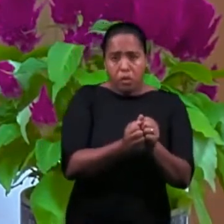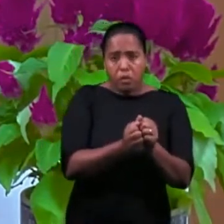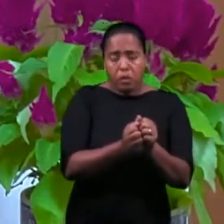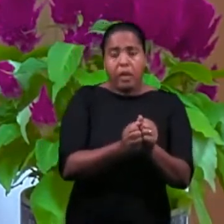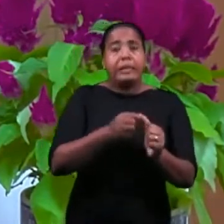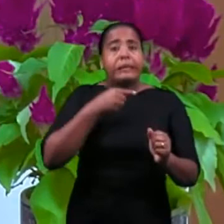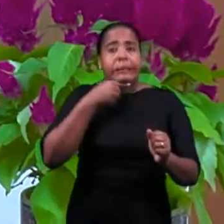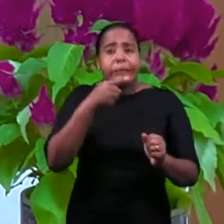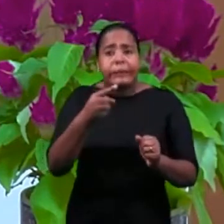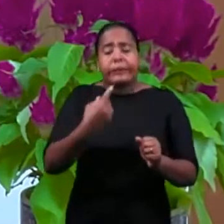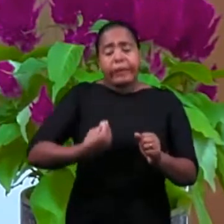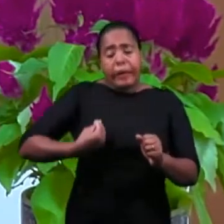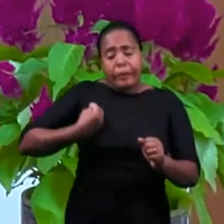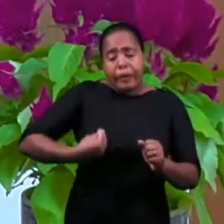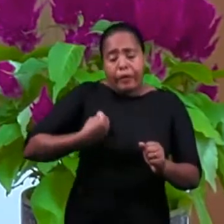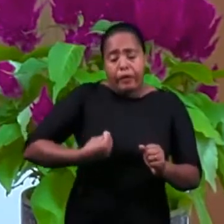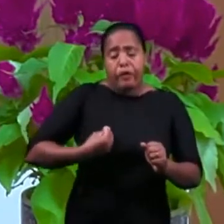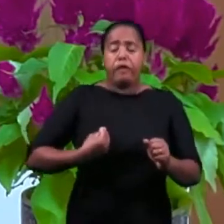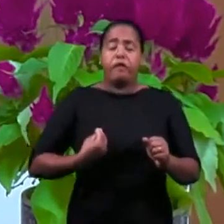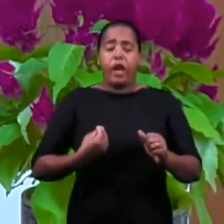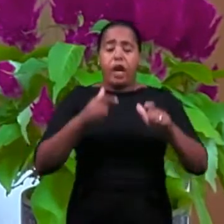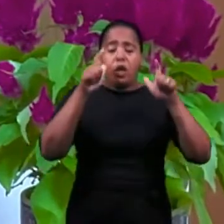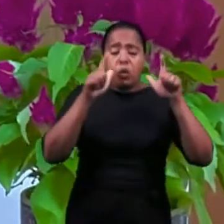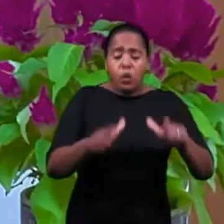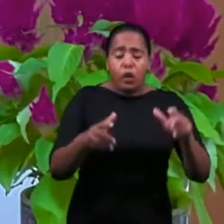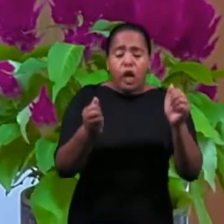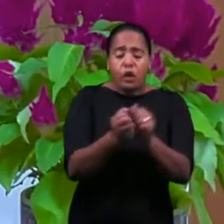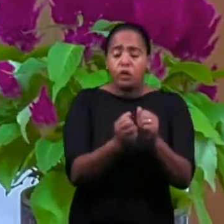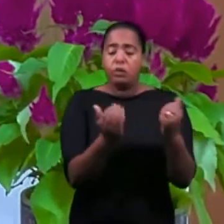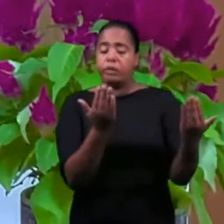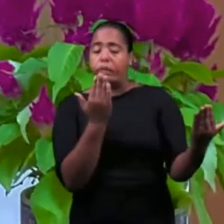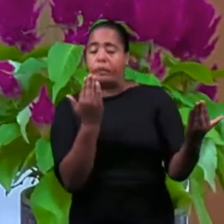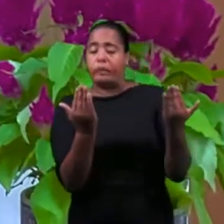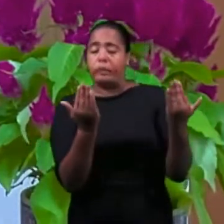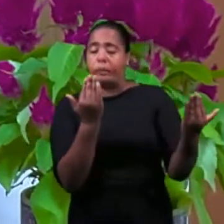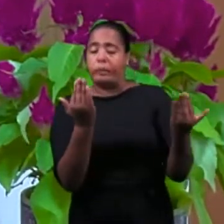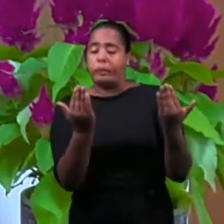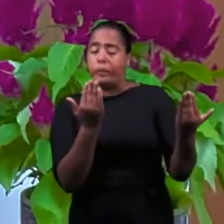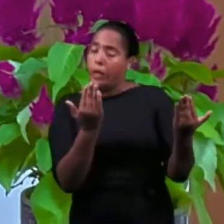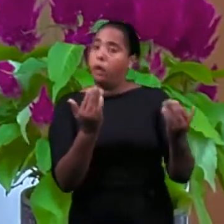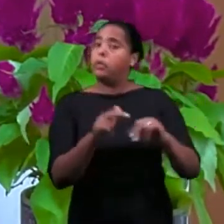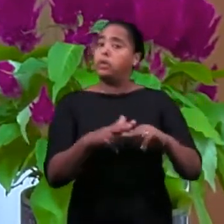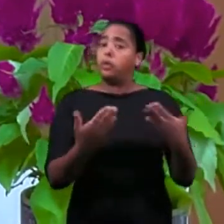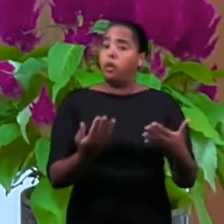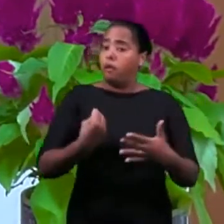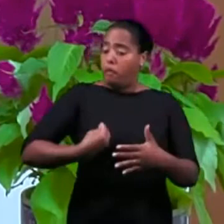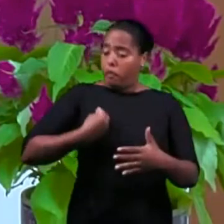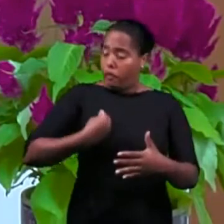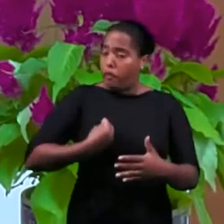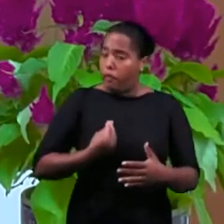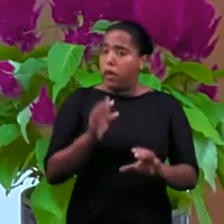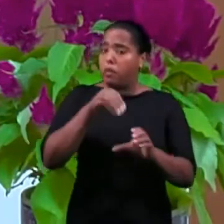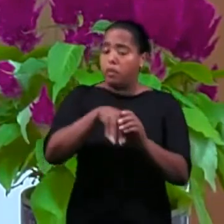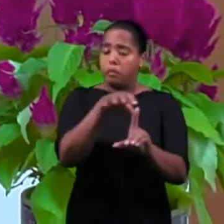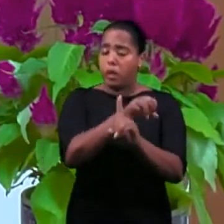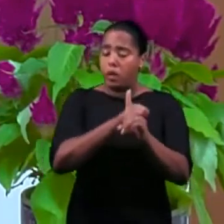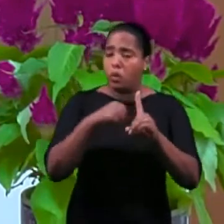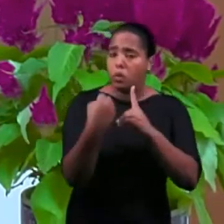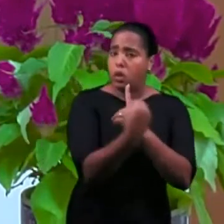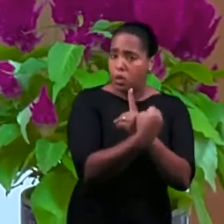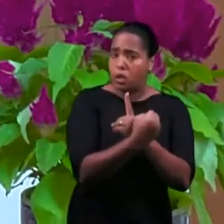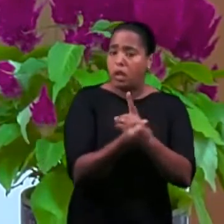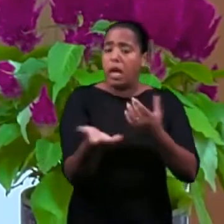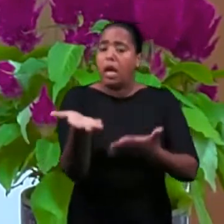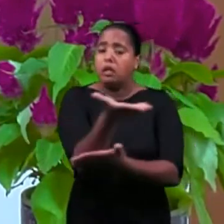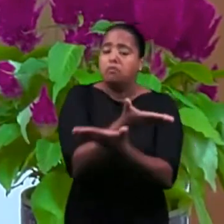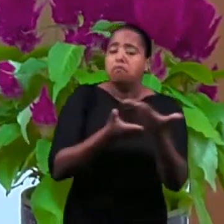ambiente de desconfiança, porque estamos dentro de uma sociedade onde todos precisam de todos.